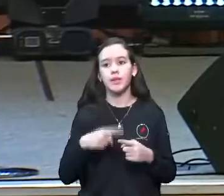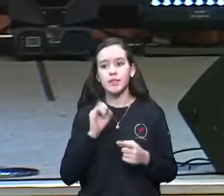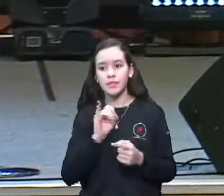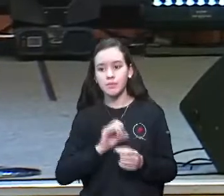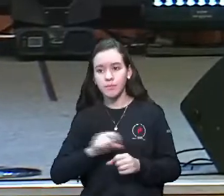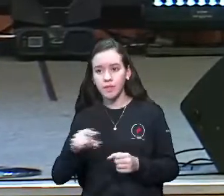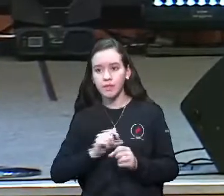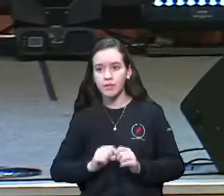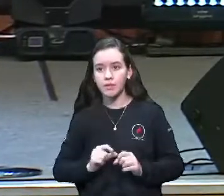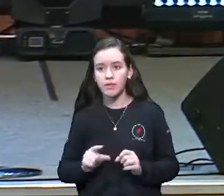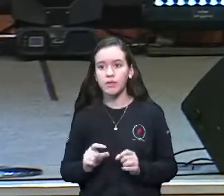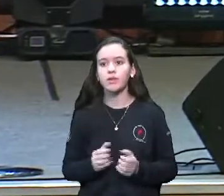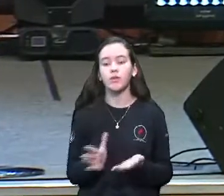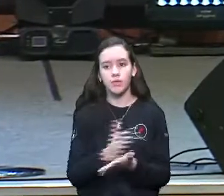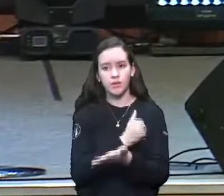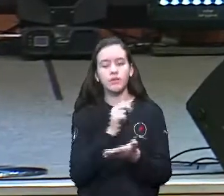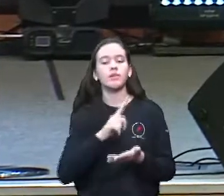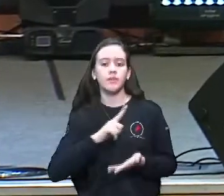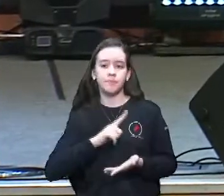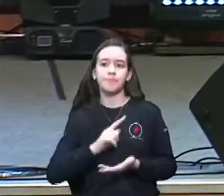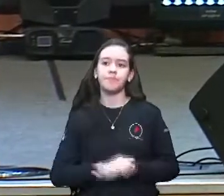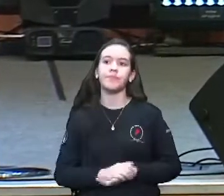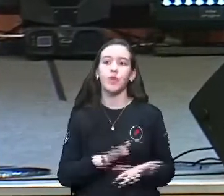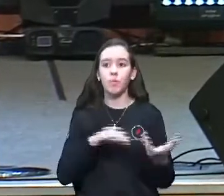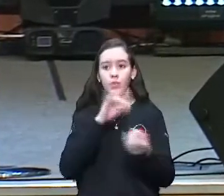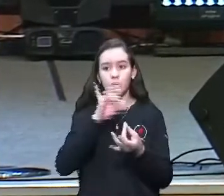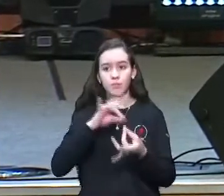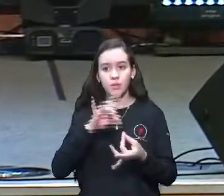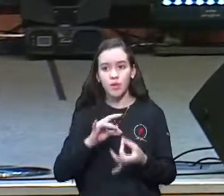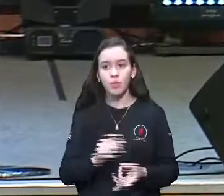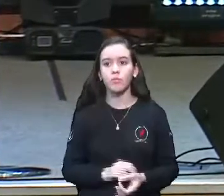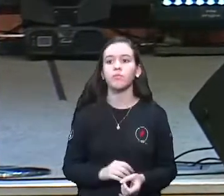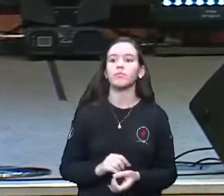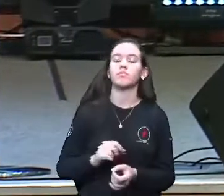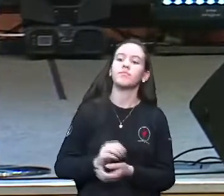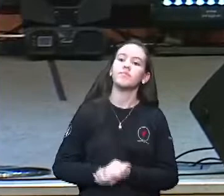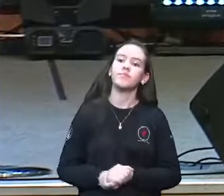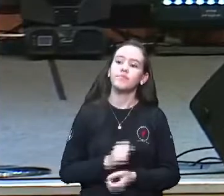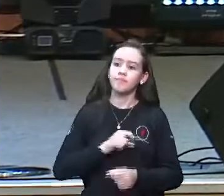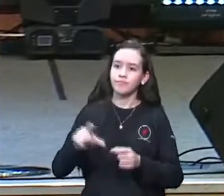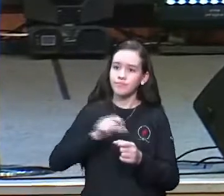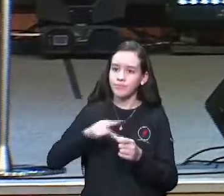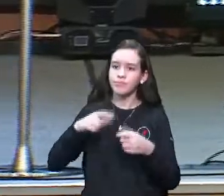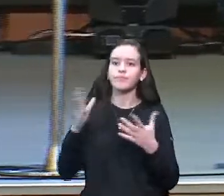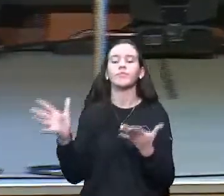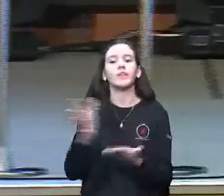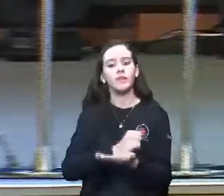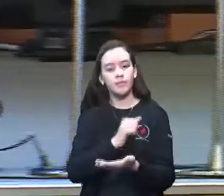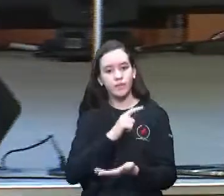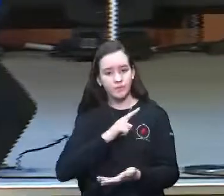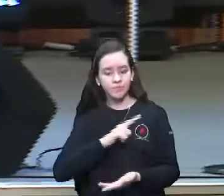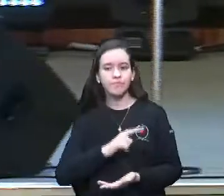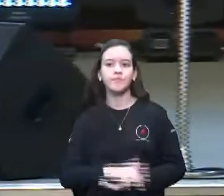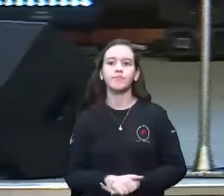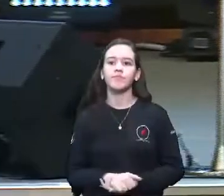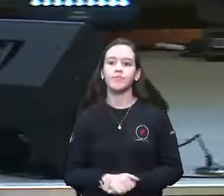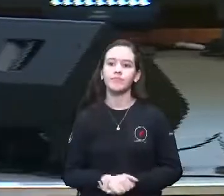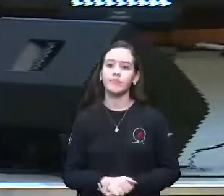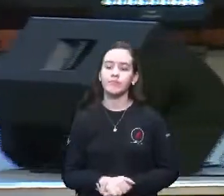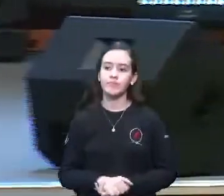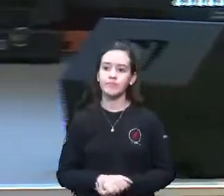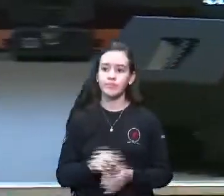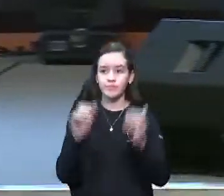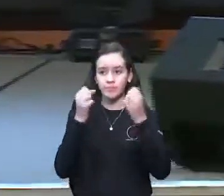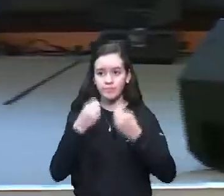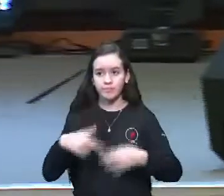fruto. No mundo espiritual não tem jeito. Você lançou a semente, vai ter que dar fruto. Deixa eu dizer uma coisa para